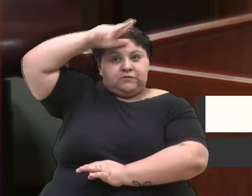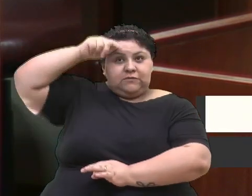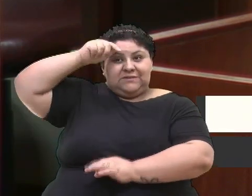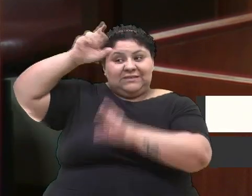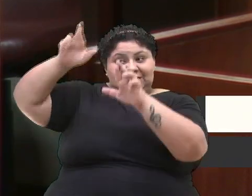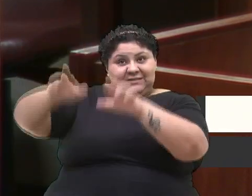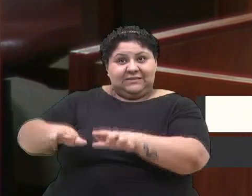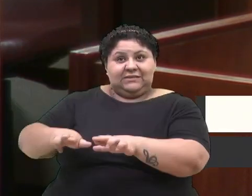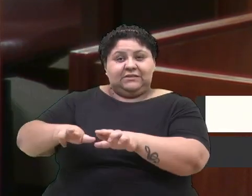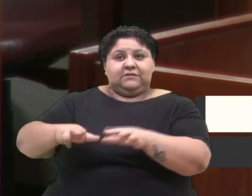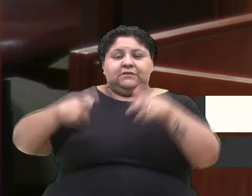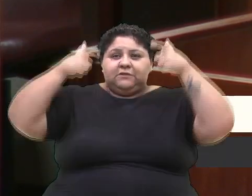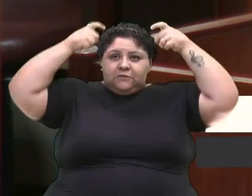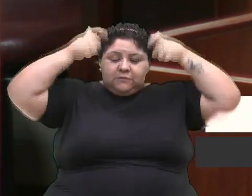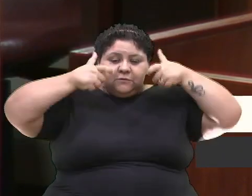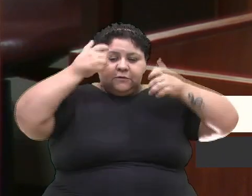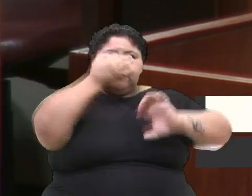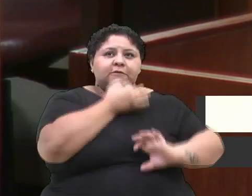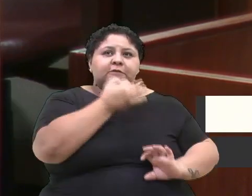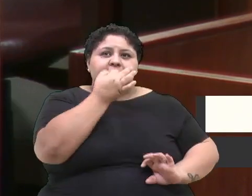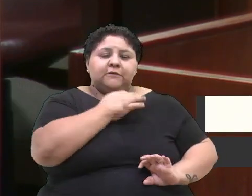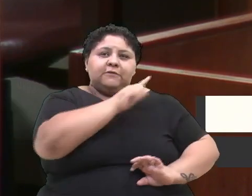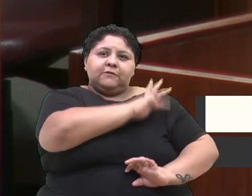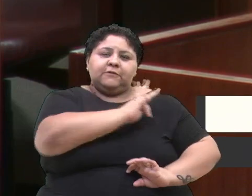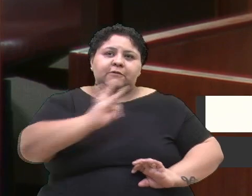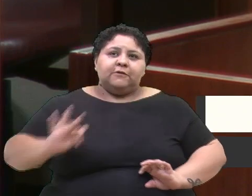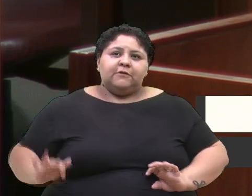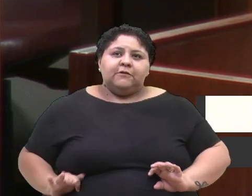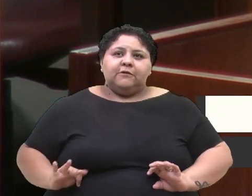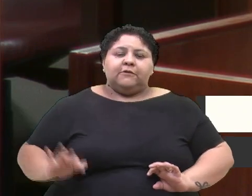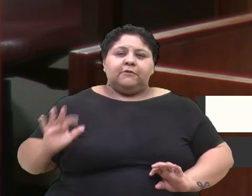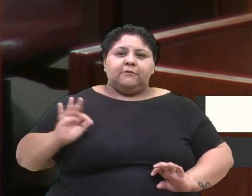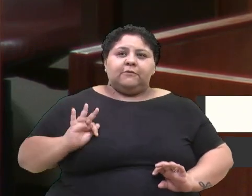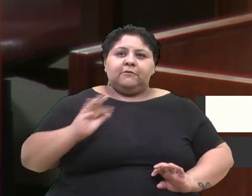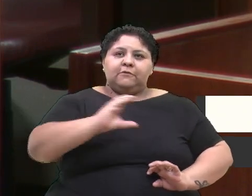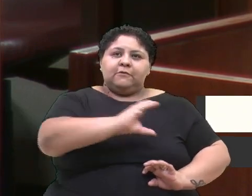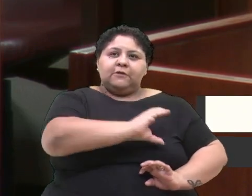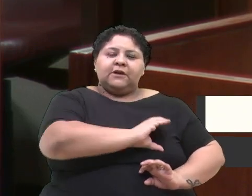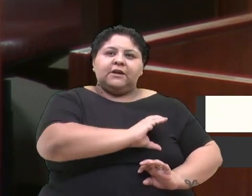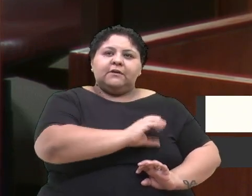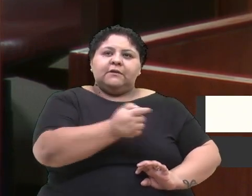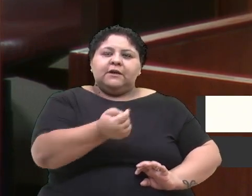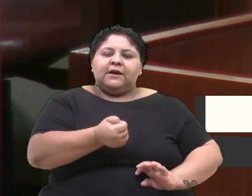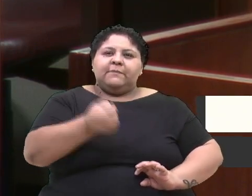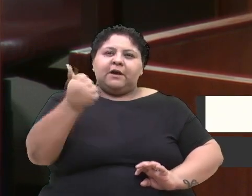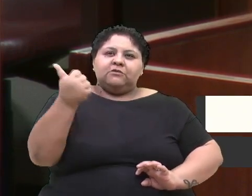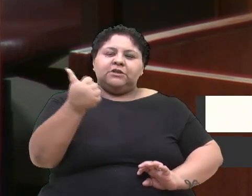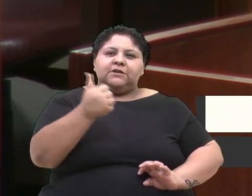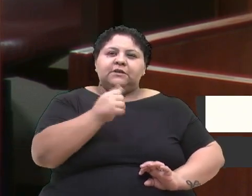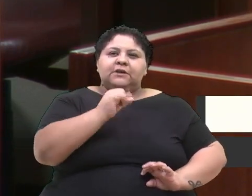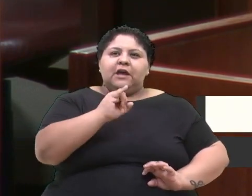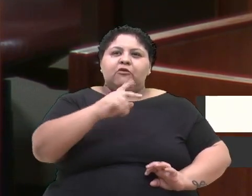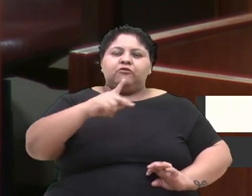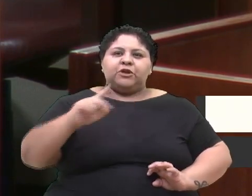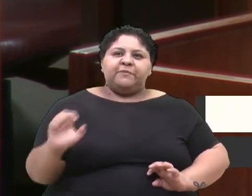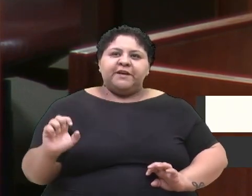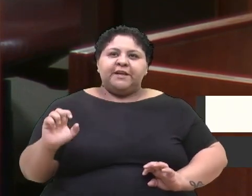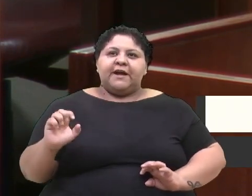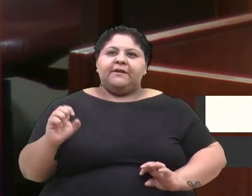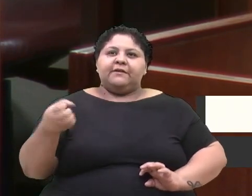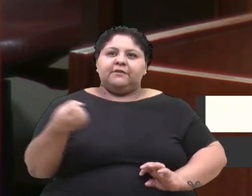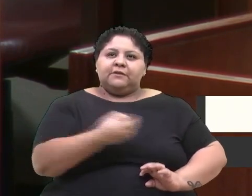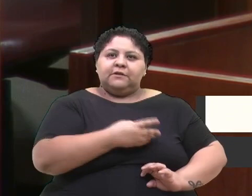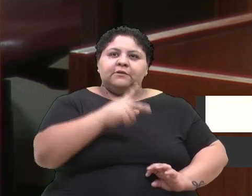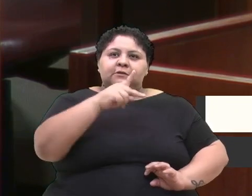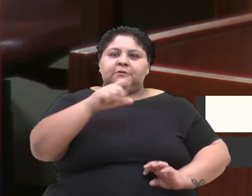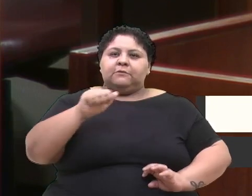região: Antônio Prado, Caxias do Sul, Farroupilha, Flores da Cunha, Garibaldi, Ipê, Nova Pádua, Nova Petrópolis,